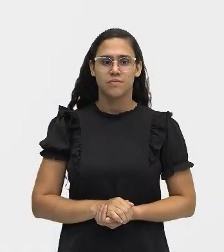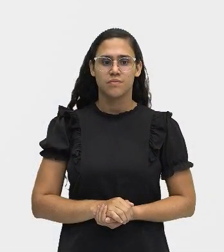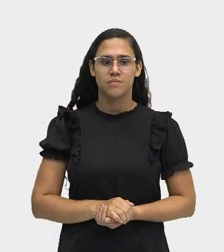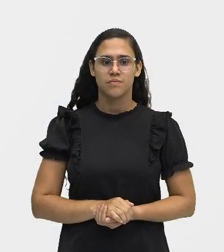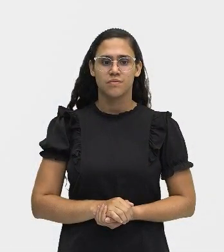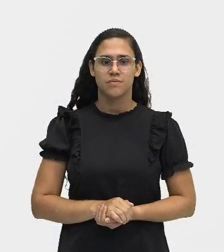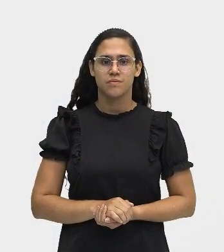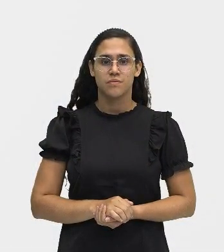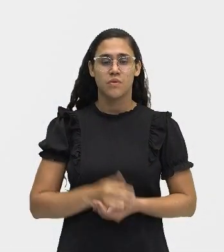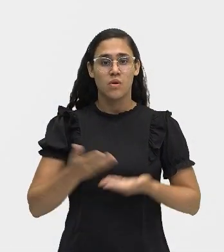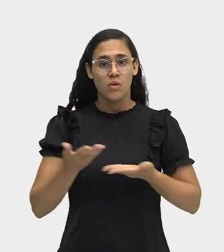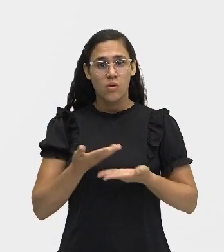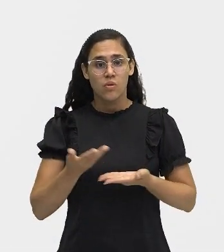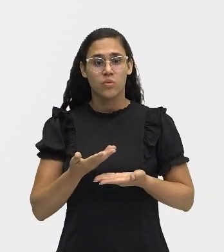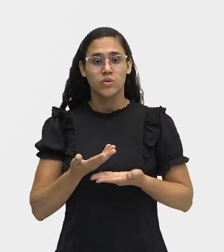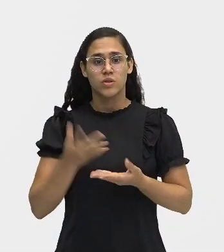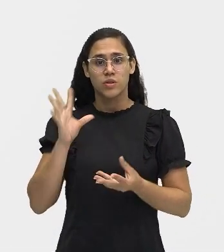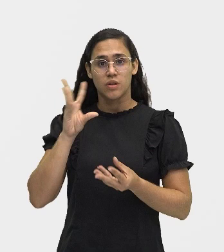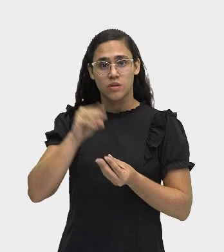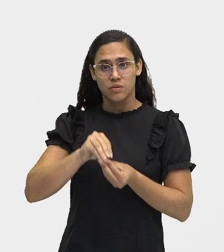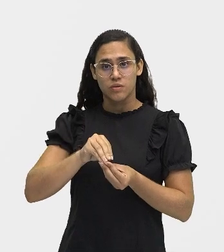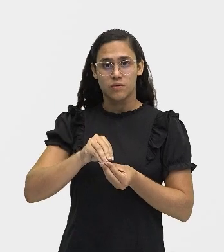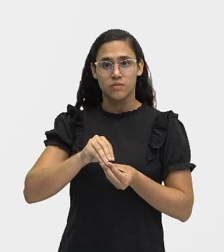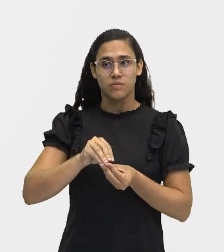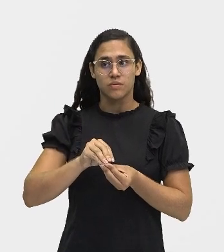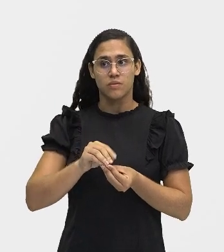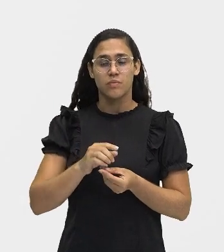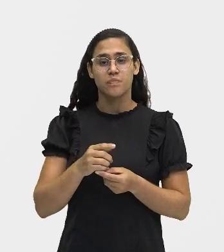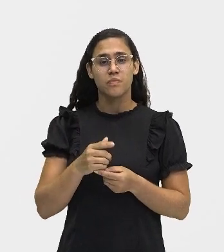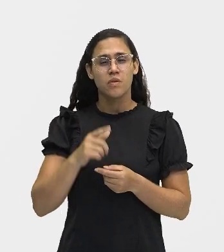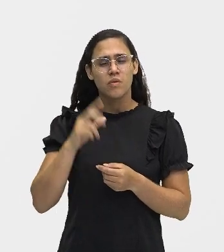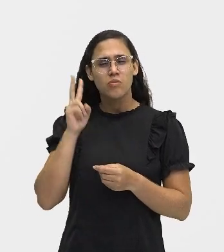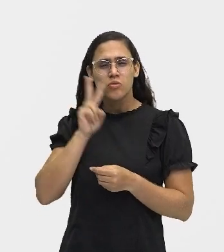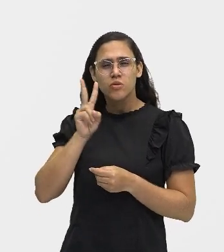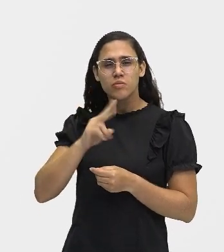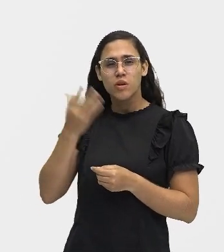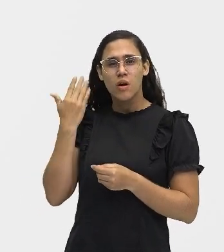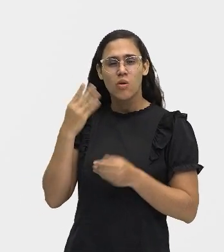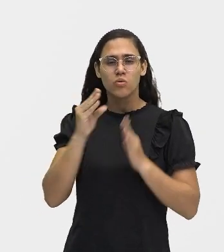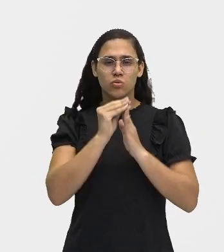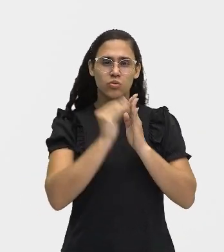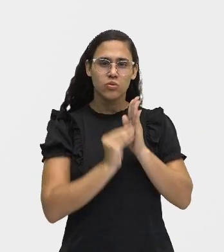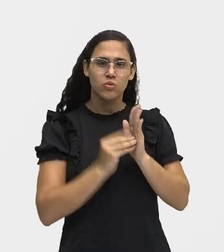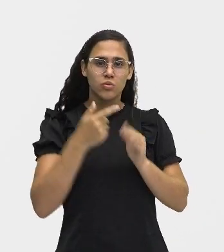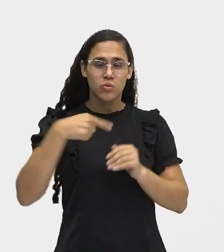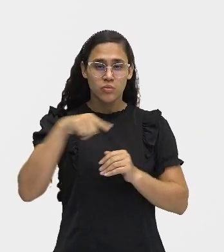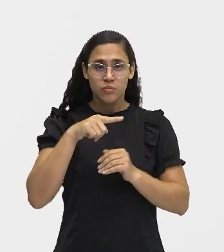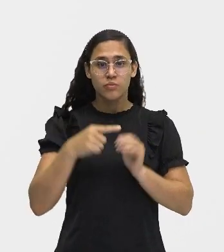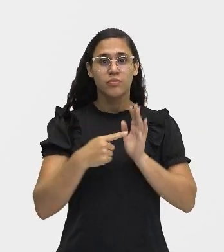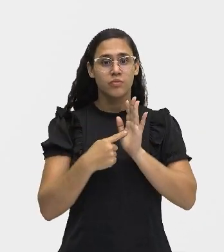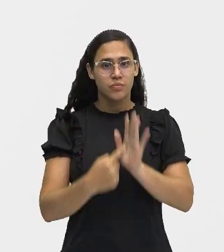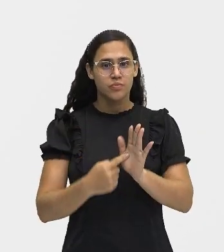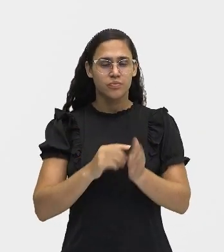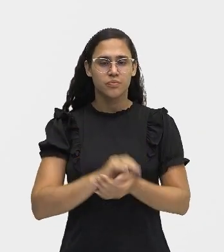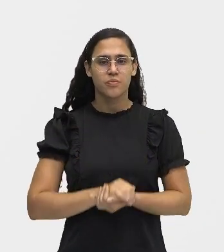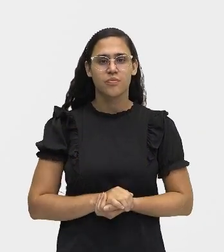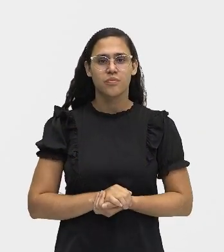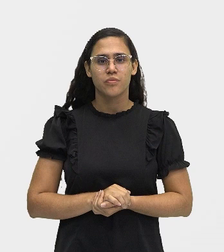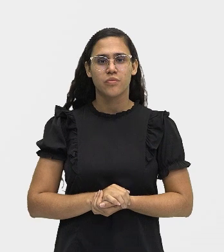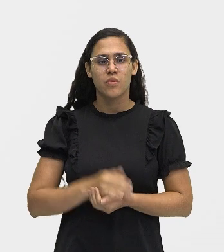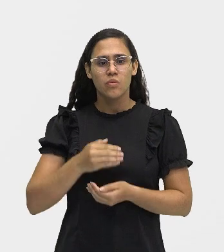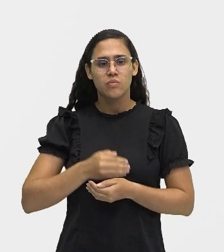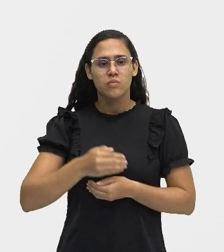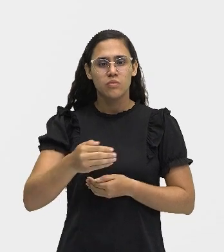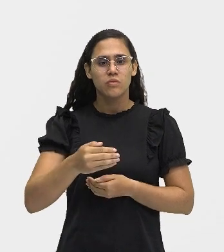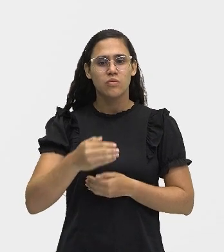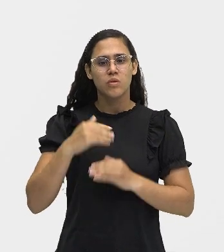A gente vai ter hoje a nossa revisão, né? E aí a gente vai relembrar alguns conteúdos para vocês, né? E aí vamos começar